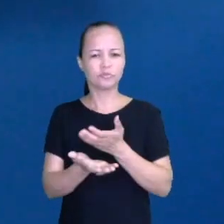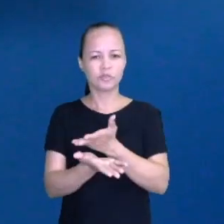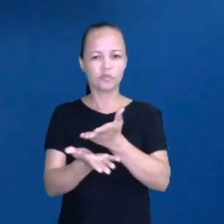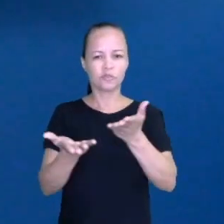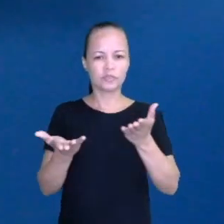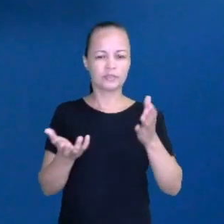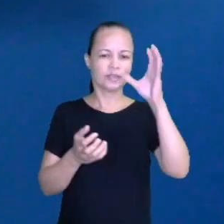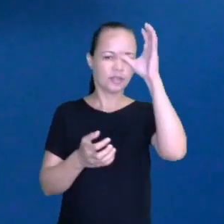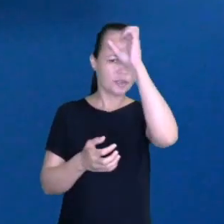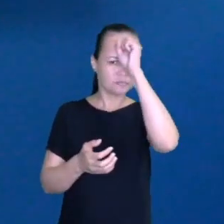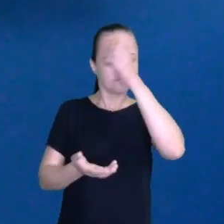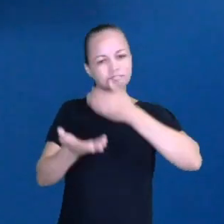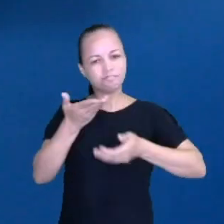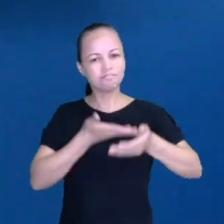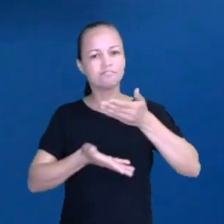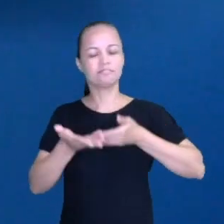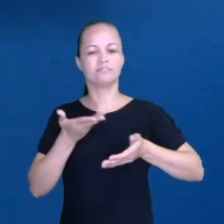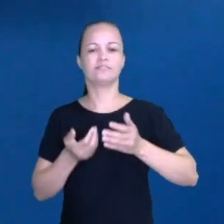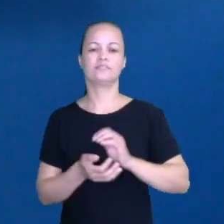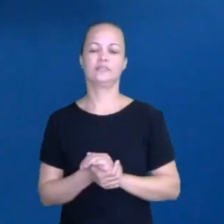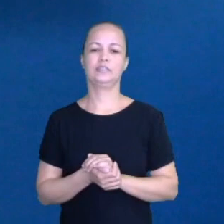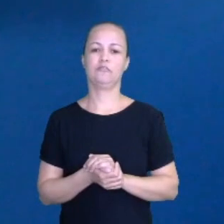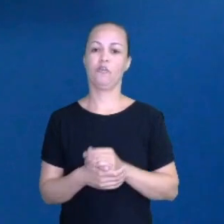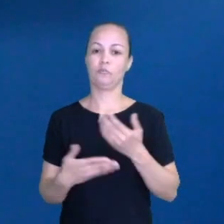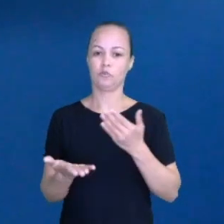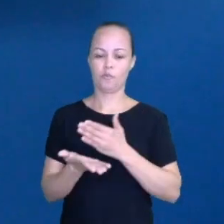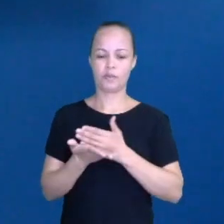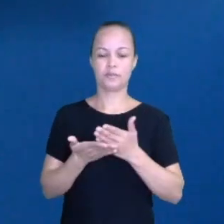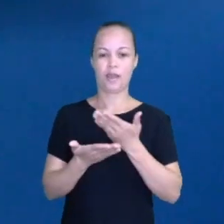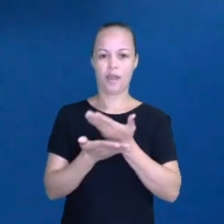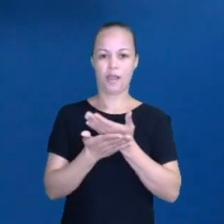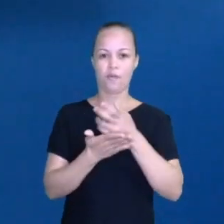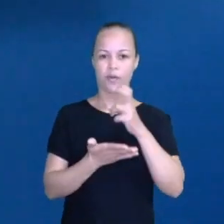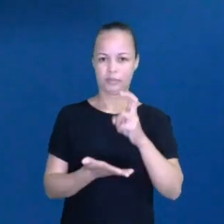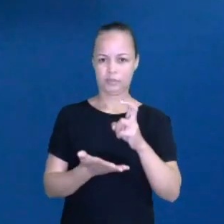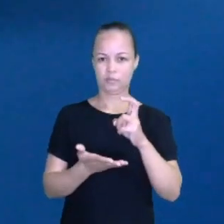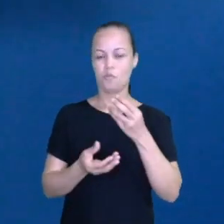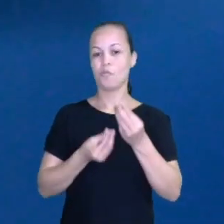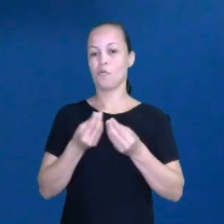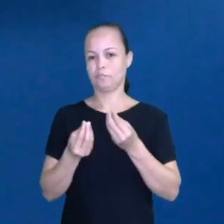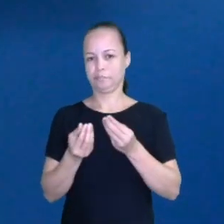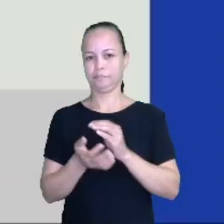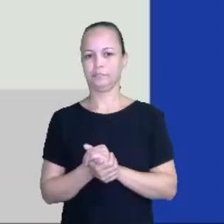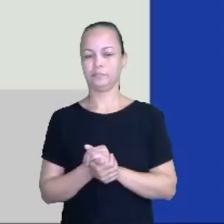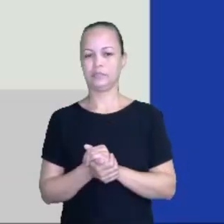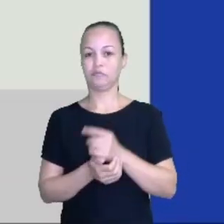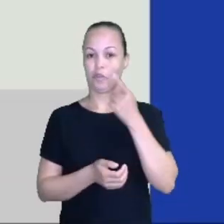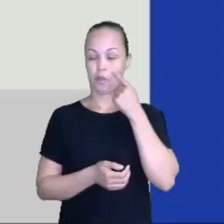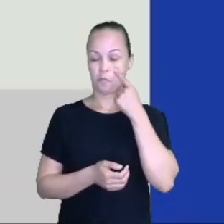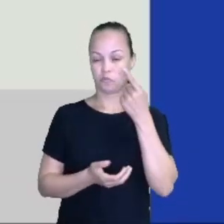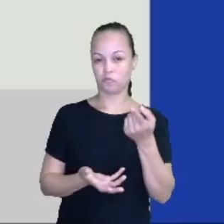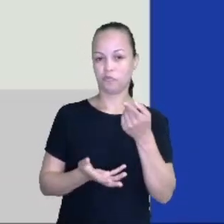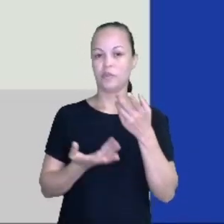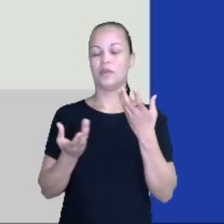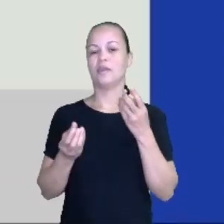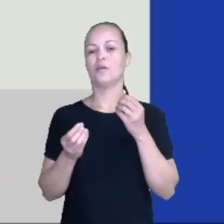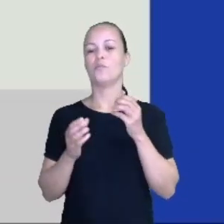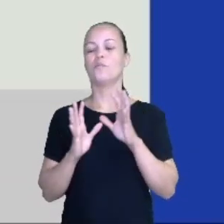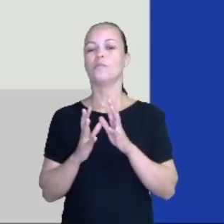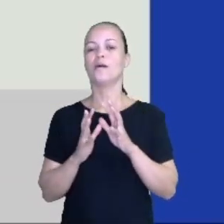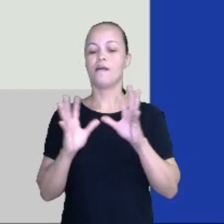iniciarmos o assunto da aula 5, como é de costume, vamos fazer uma revisão do que vimos na aula 4. De olho na